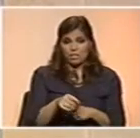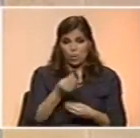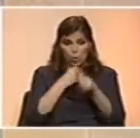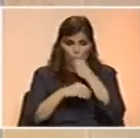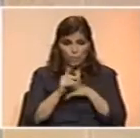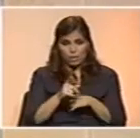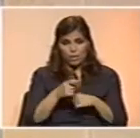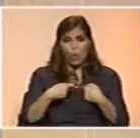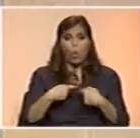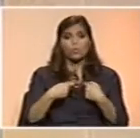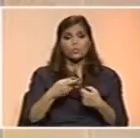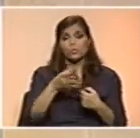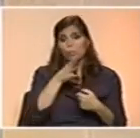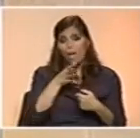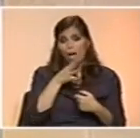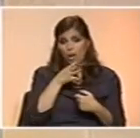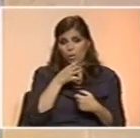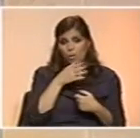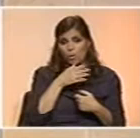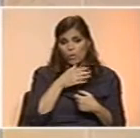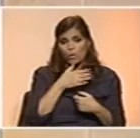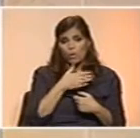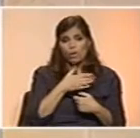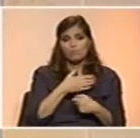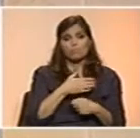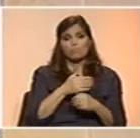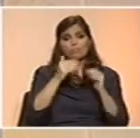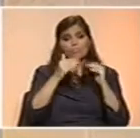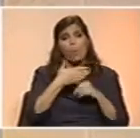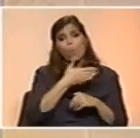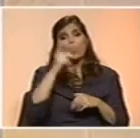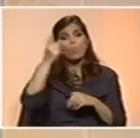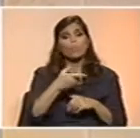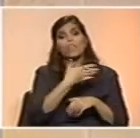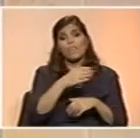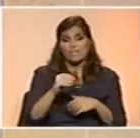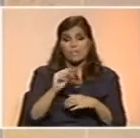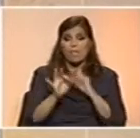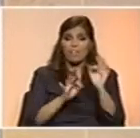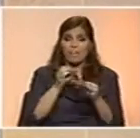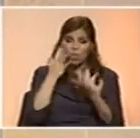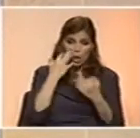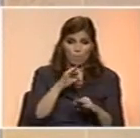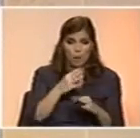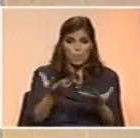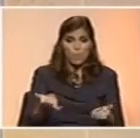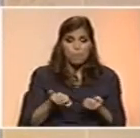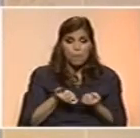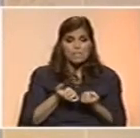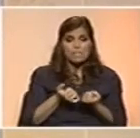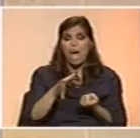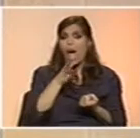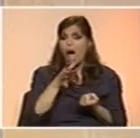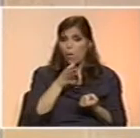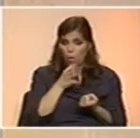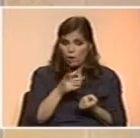O consumo de água associado à dieta vegetariana é um décimo da dieta normal. Portanto, estamos a falar de poupanças ao nível da